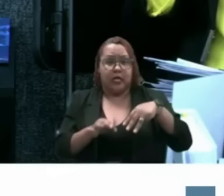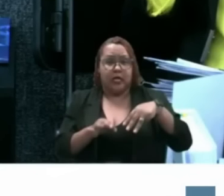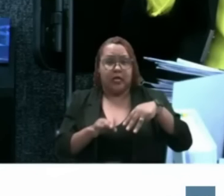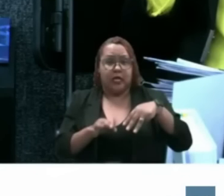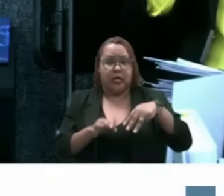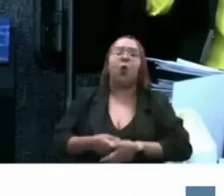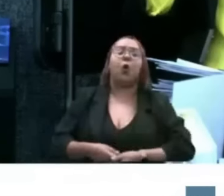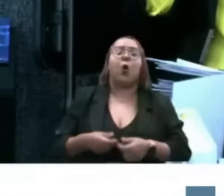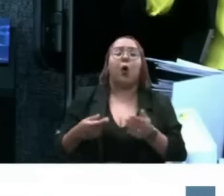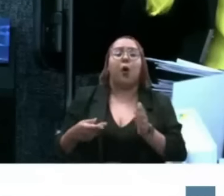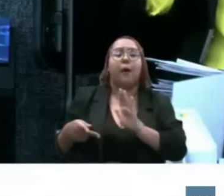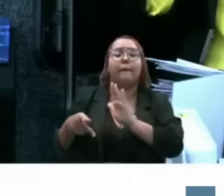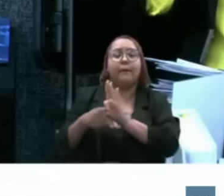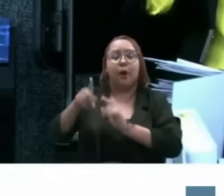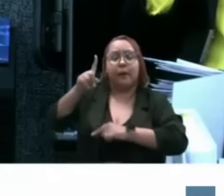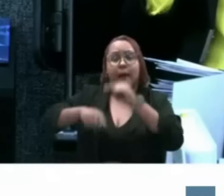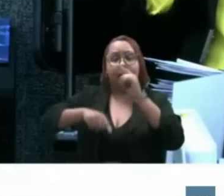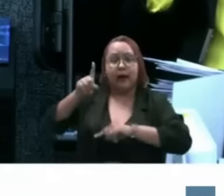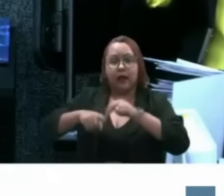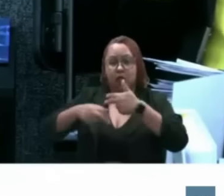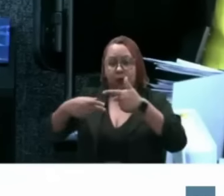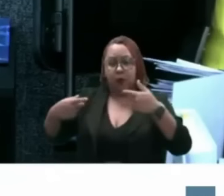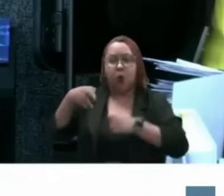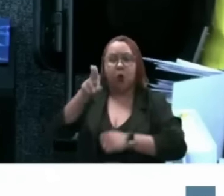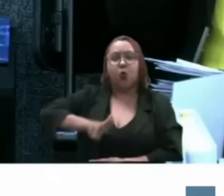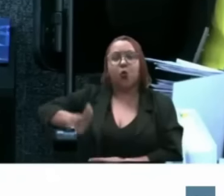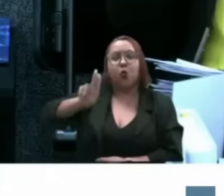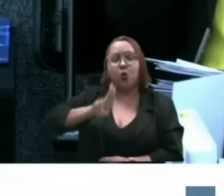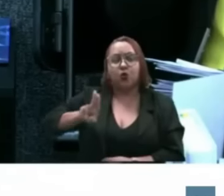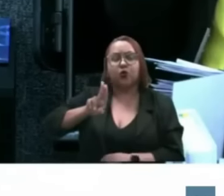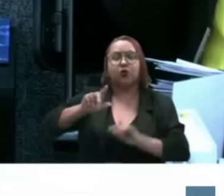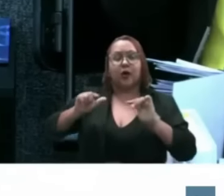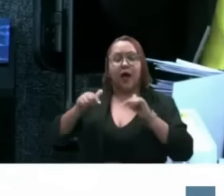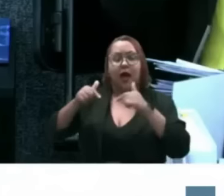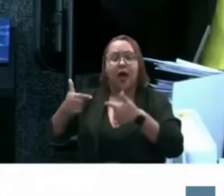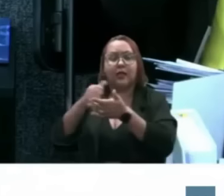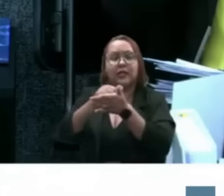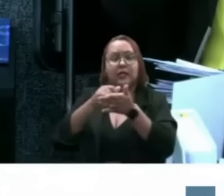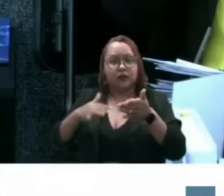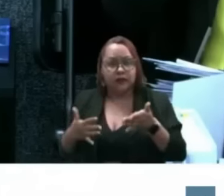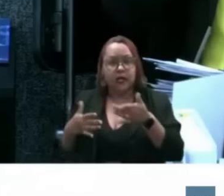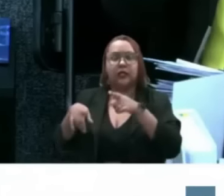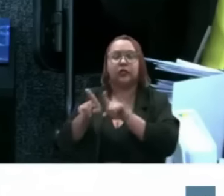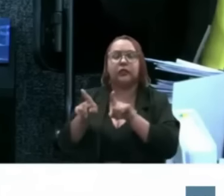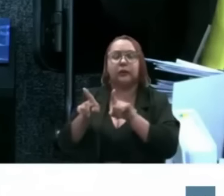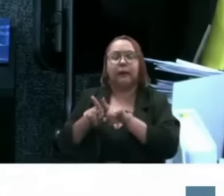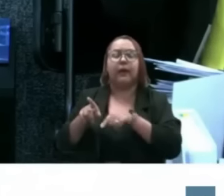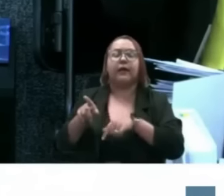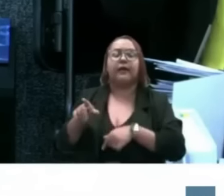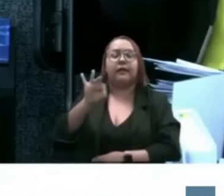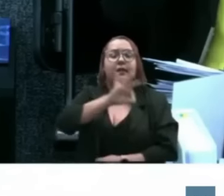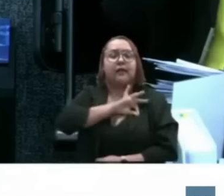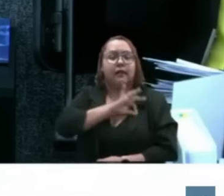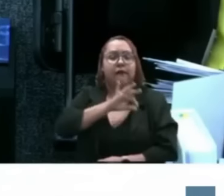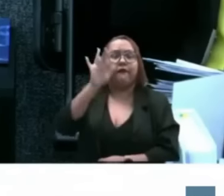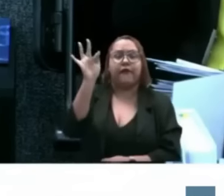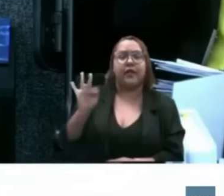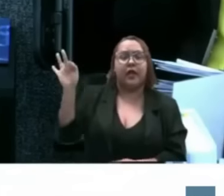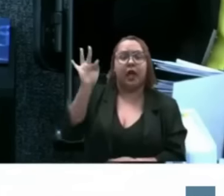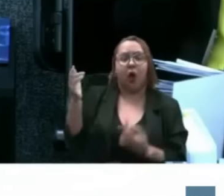fundo para aparelhamento e operacionalização da das atividades fim da Polícia Federal para